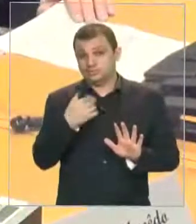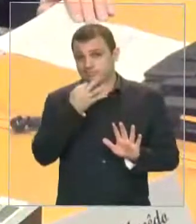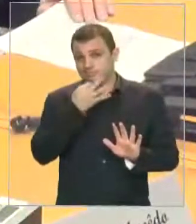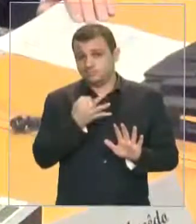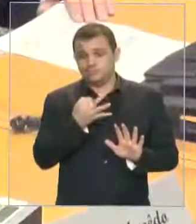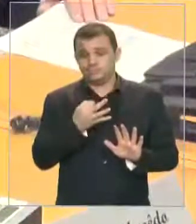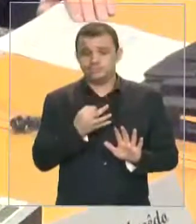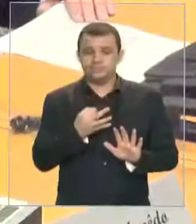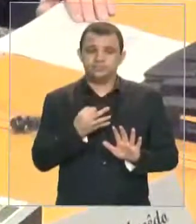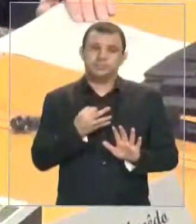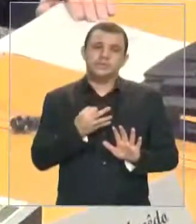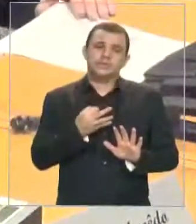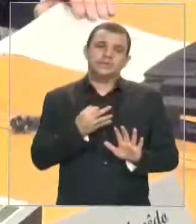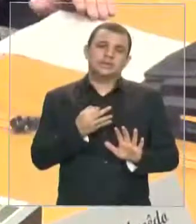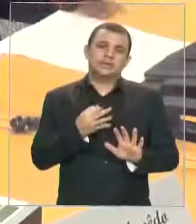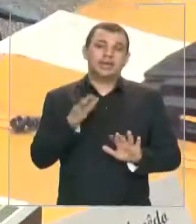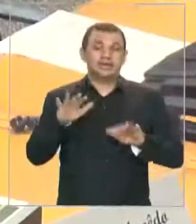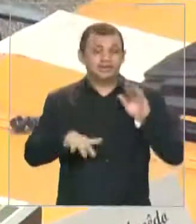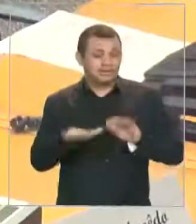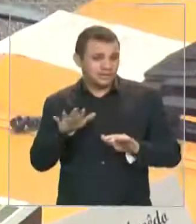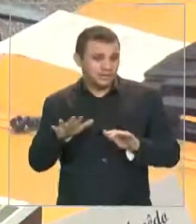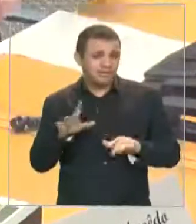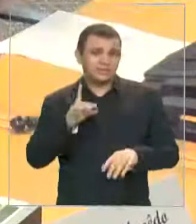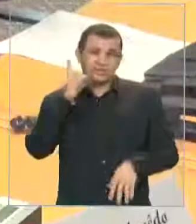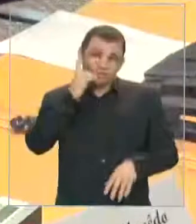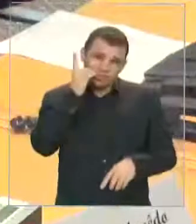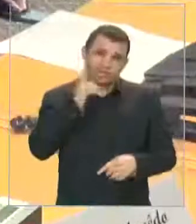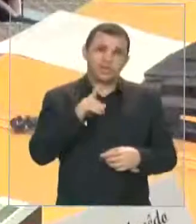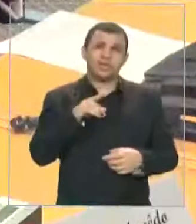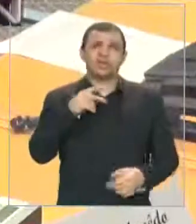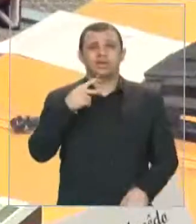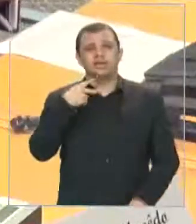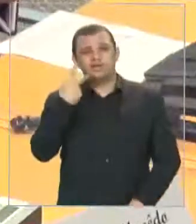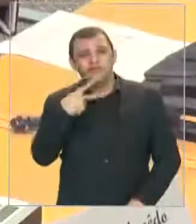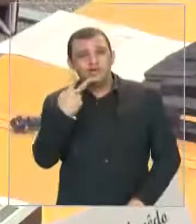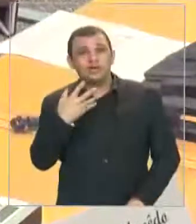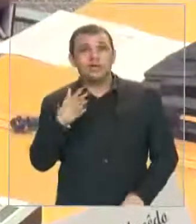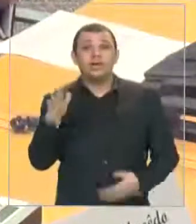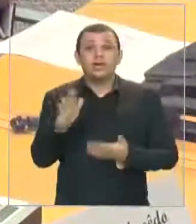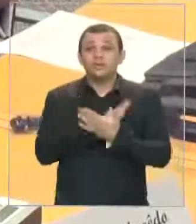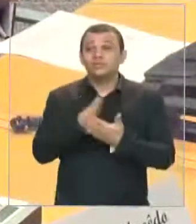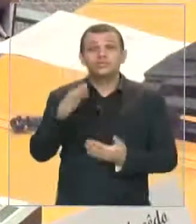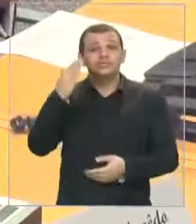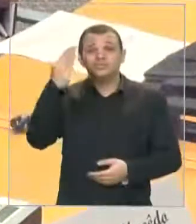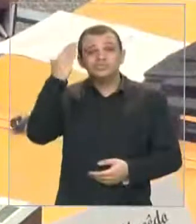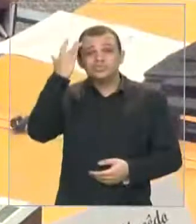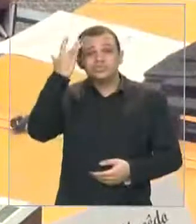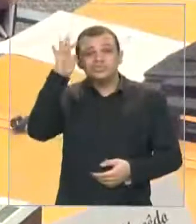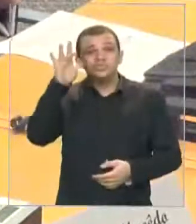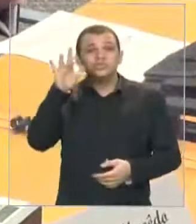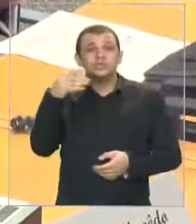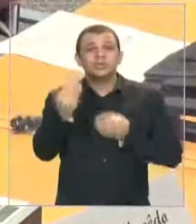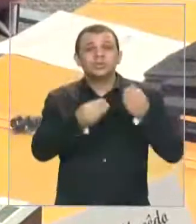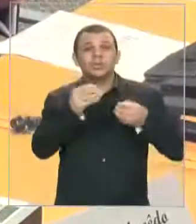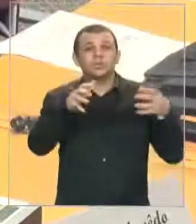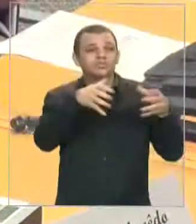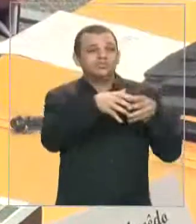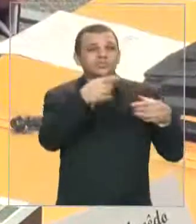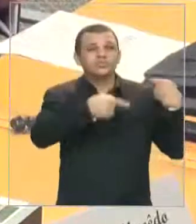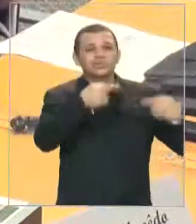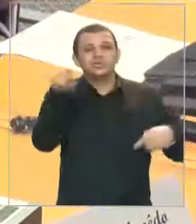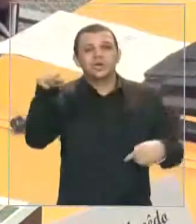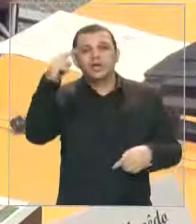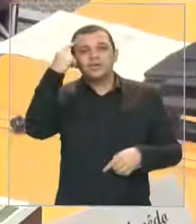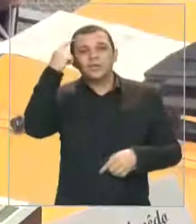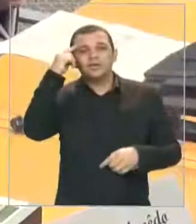nem, às vezes, os próprios deputados, vereadores, não sabem os programas dos seus partidos, não